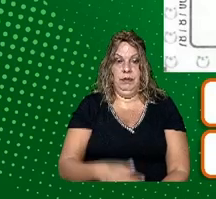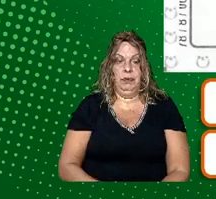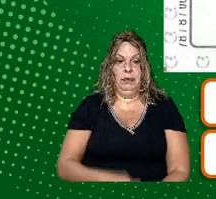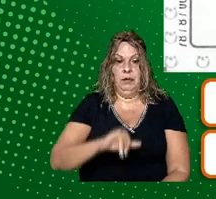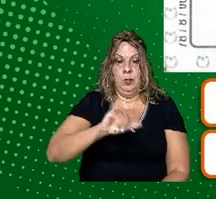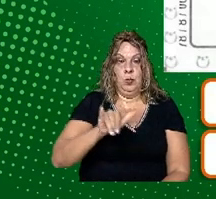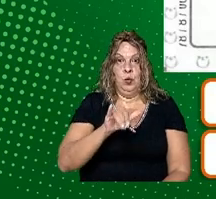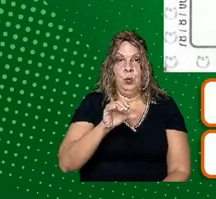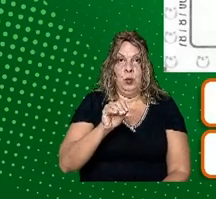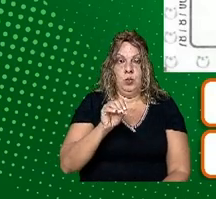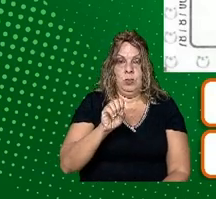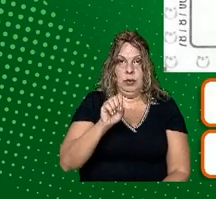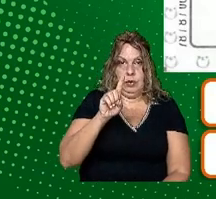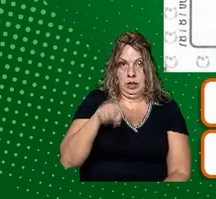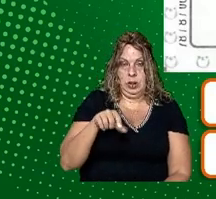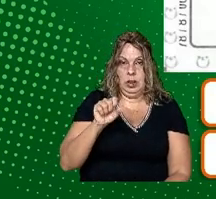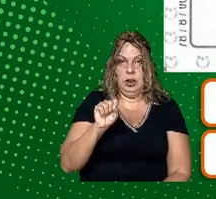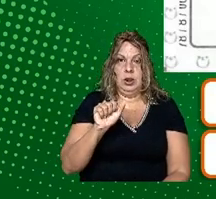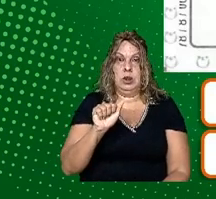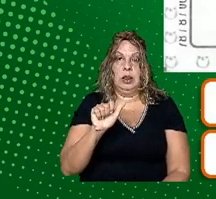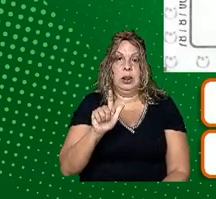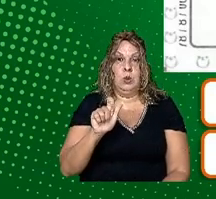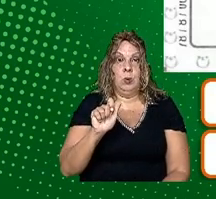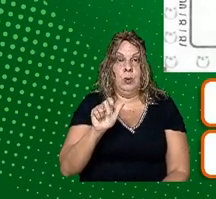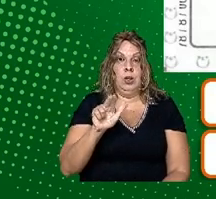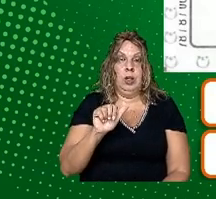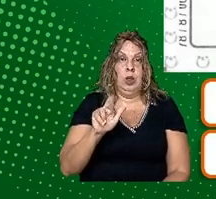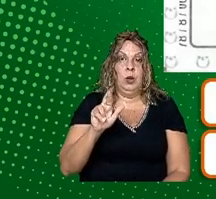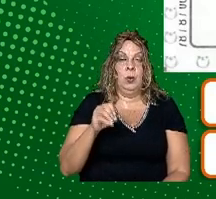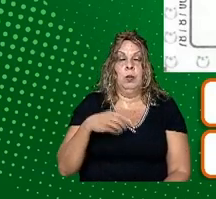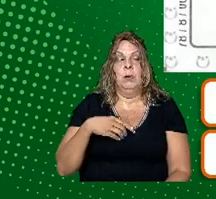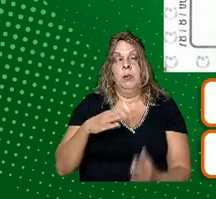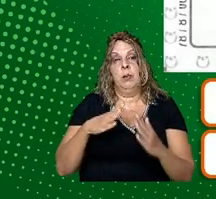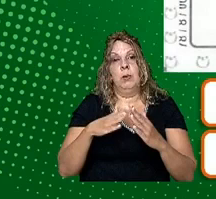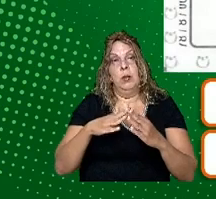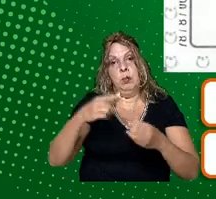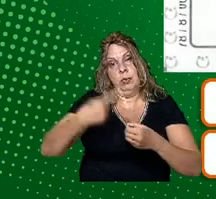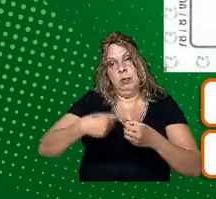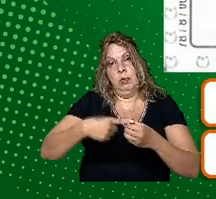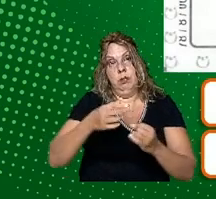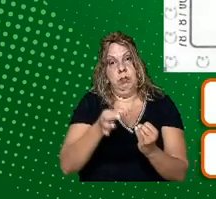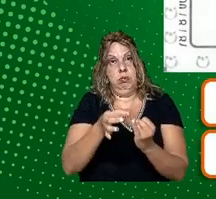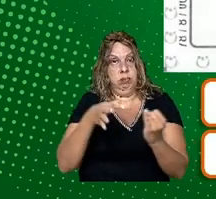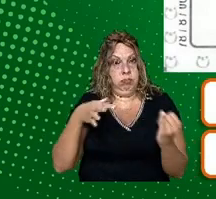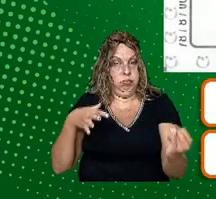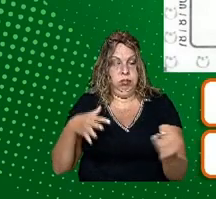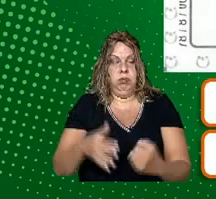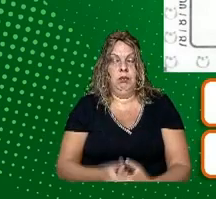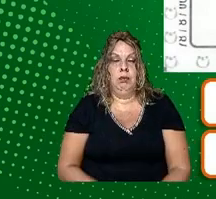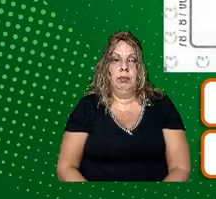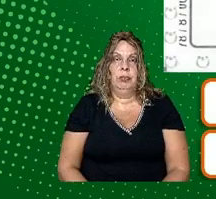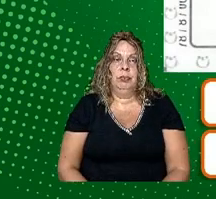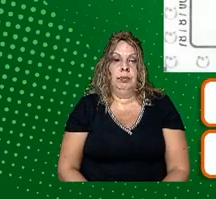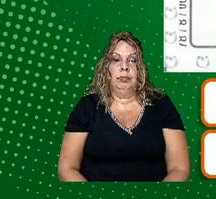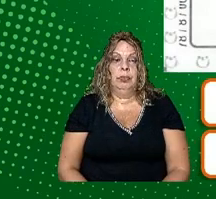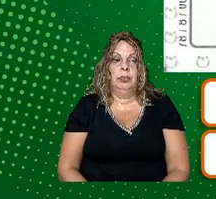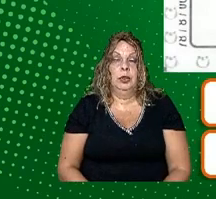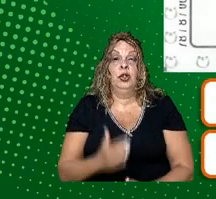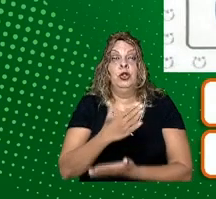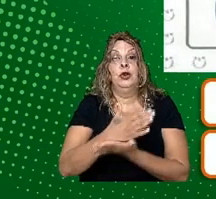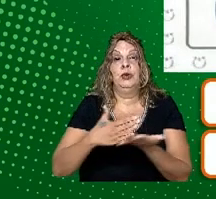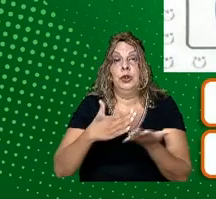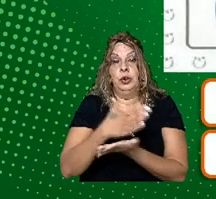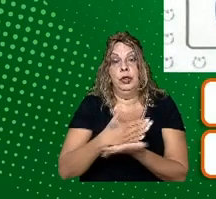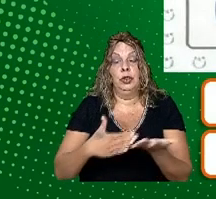036024. José Salgueiro Amaral, morador de Itaporanga, adquiriu com a Bia Pé-Quente, lá da Regional Itaporanga, e que será dividido